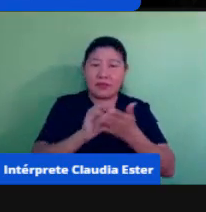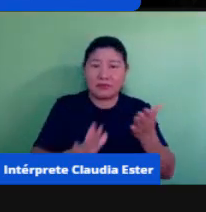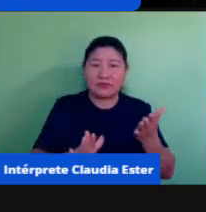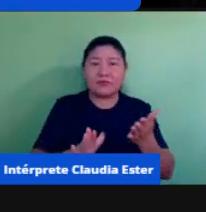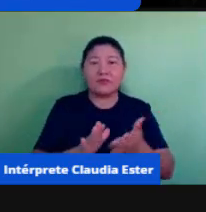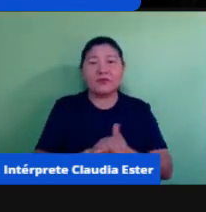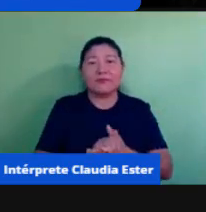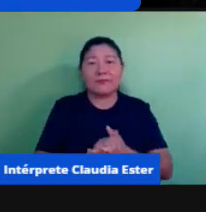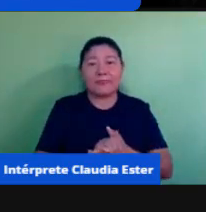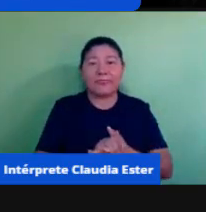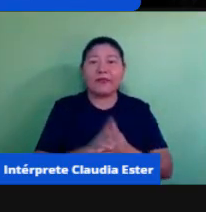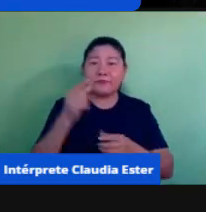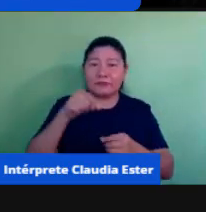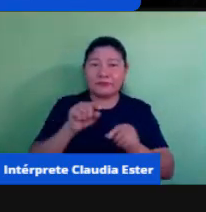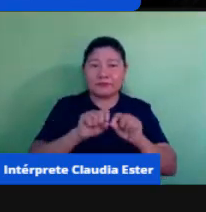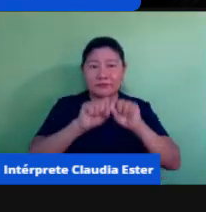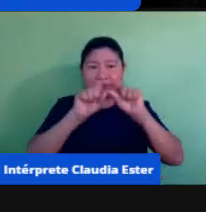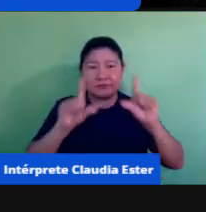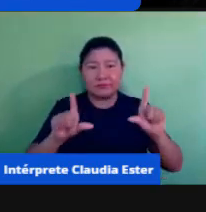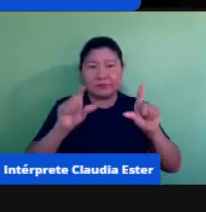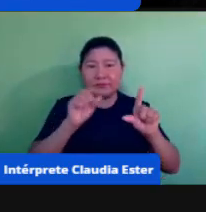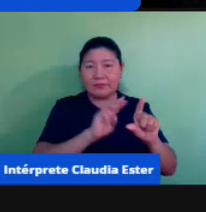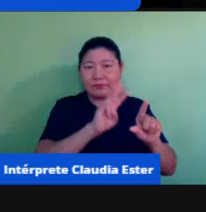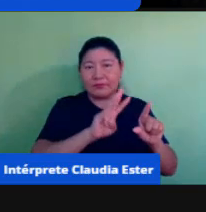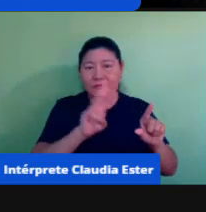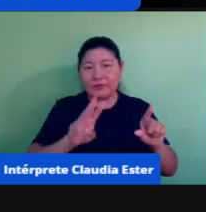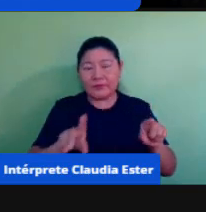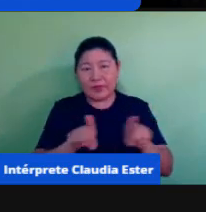deixar disponível também a planilha para